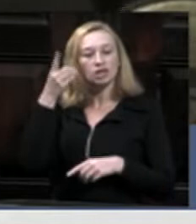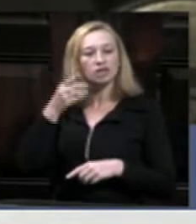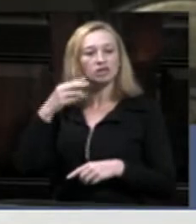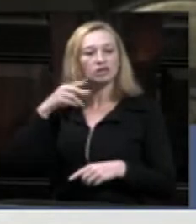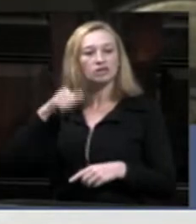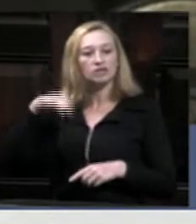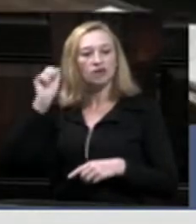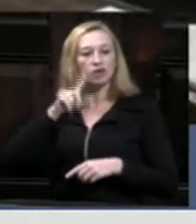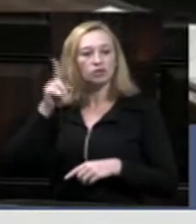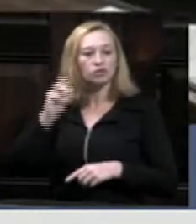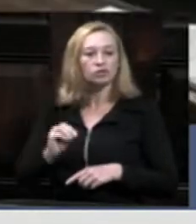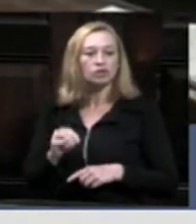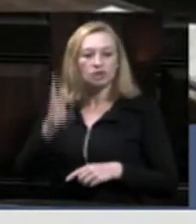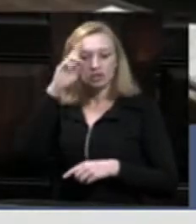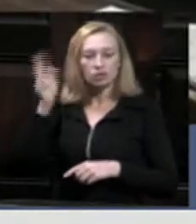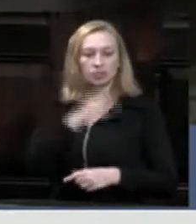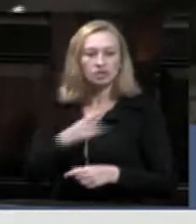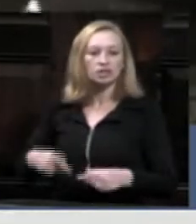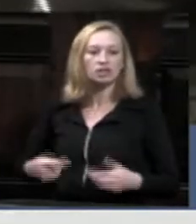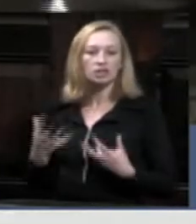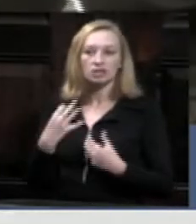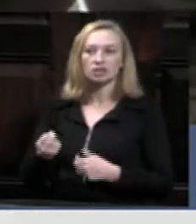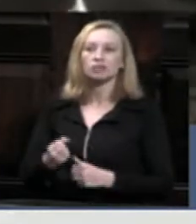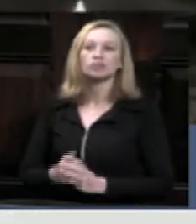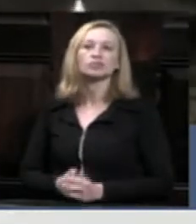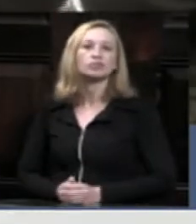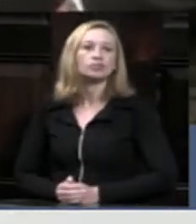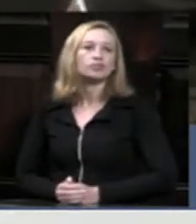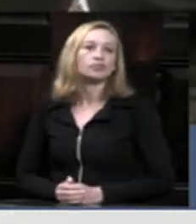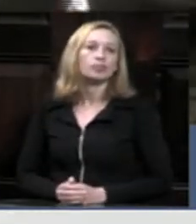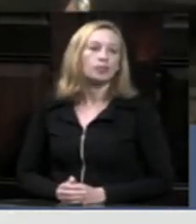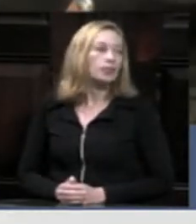Senhor presidente, parecer favorável.